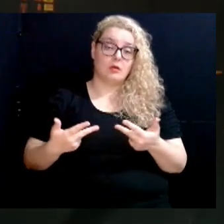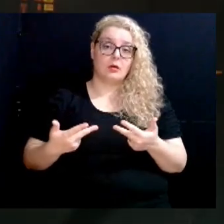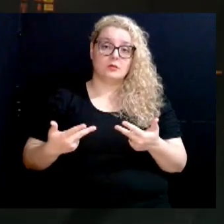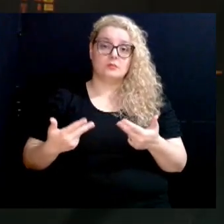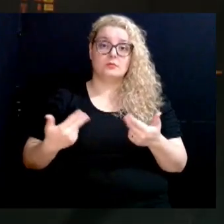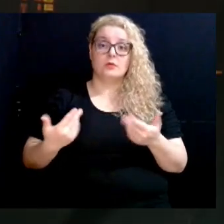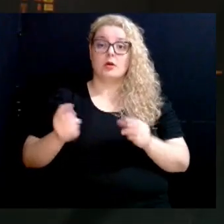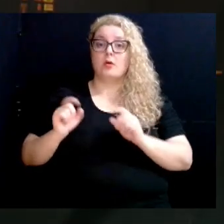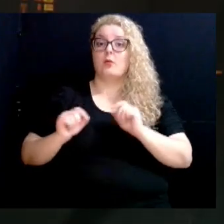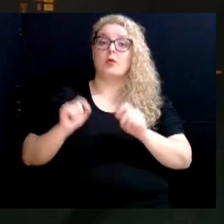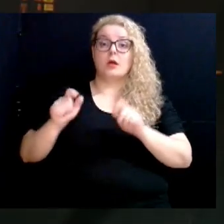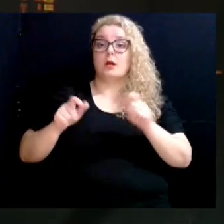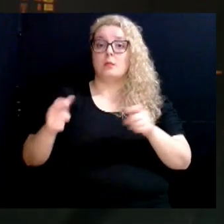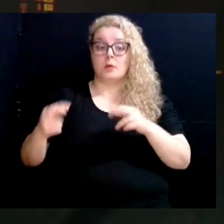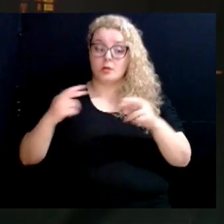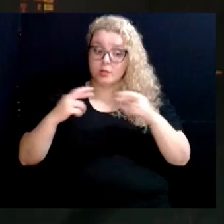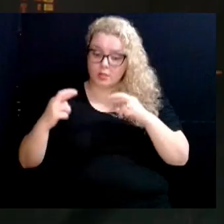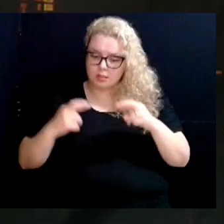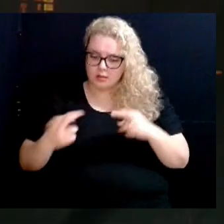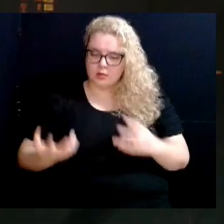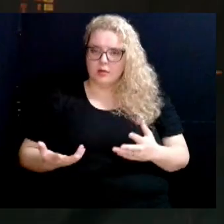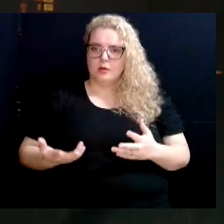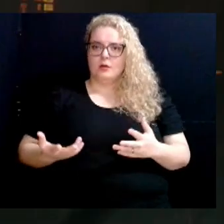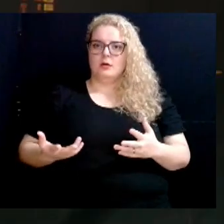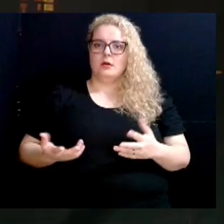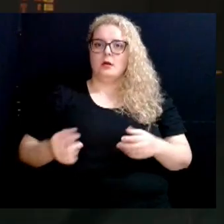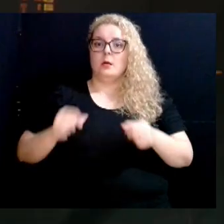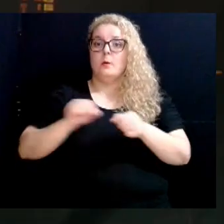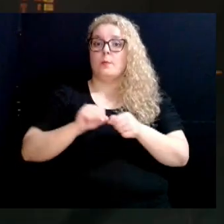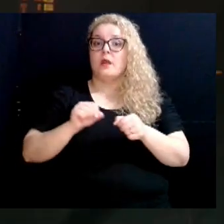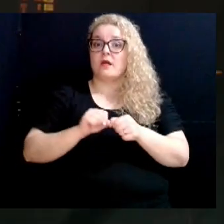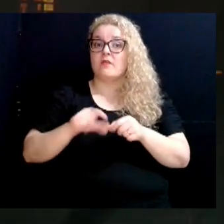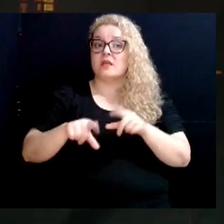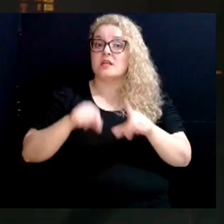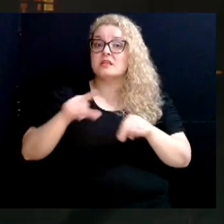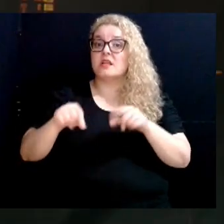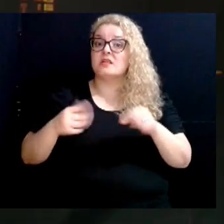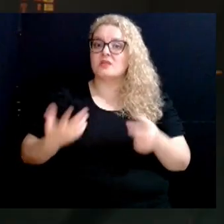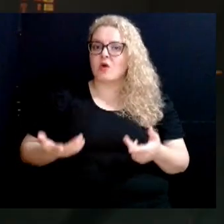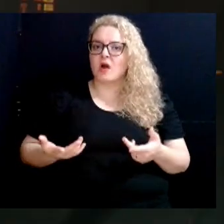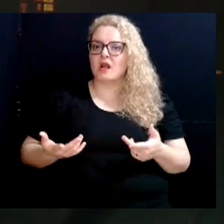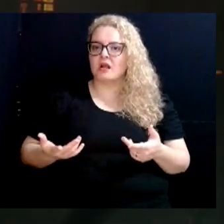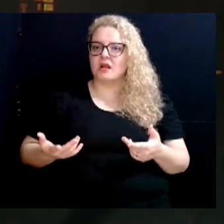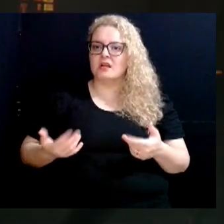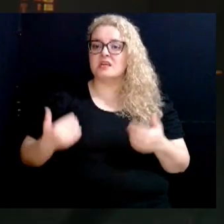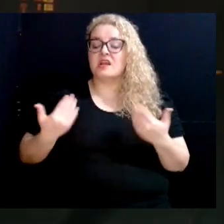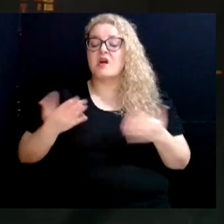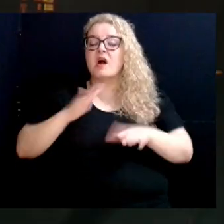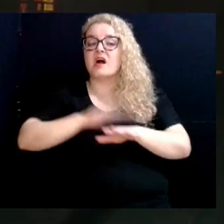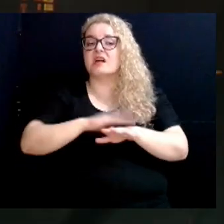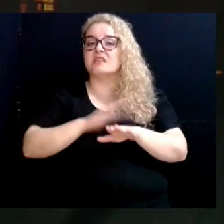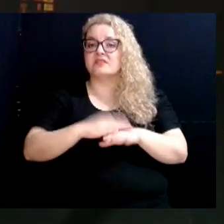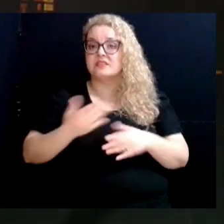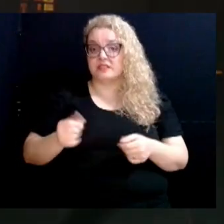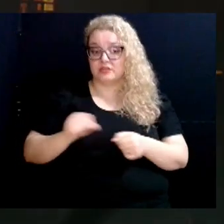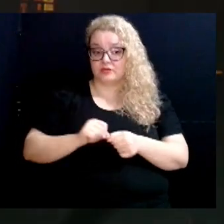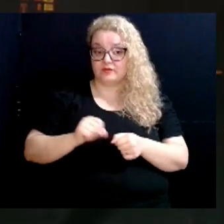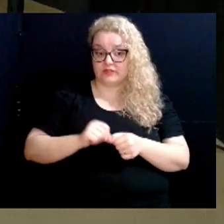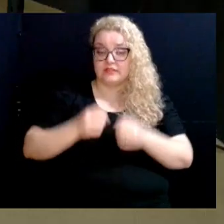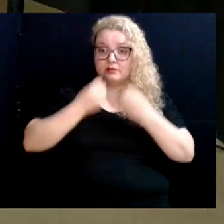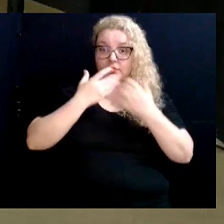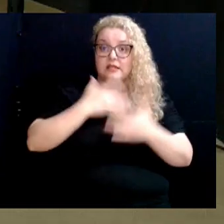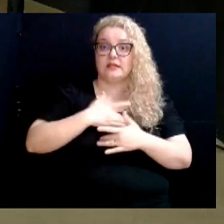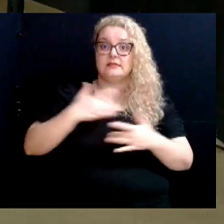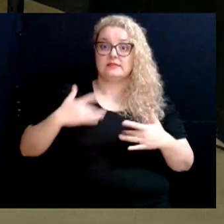que a pessoa deve levar em consideração para ela fazer essa escolha de qual atividade vai fazer bem à saúde